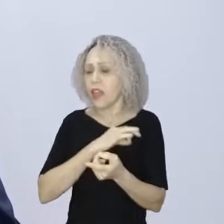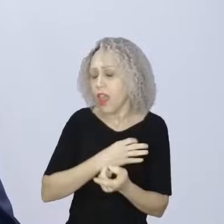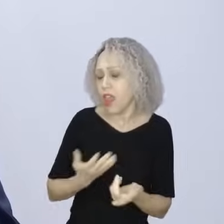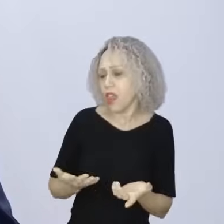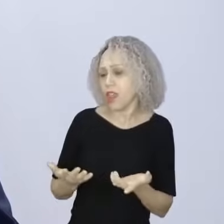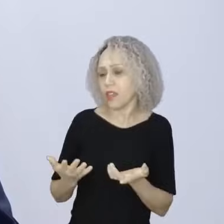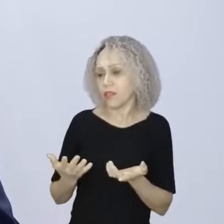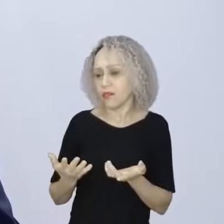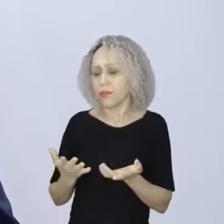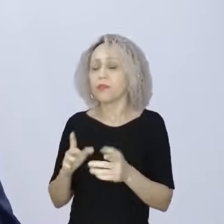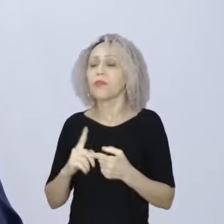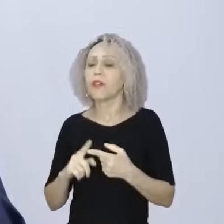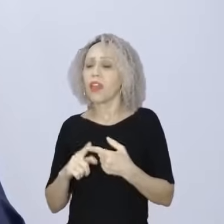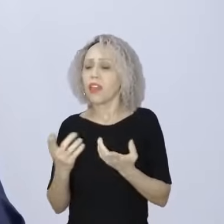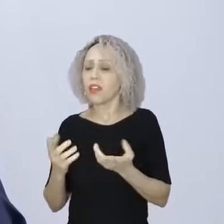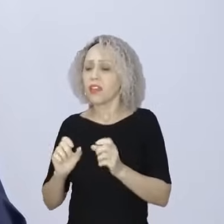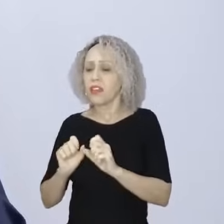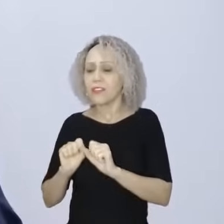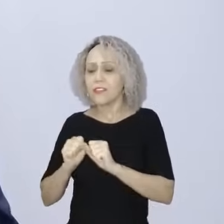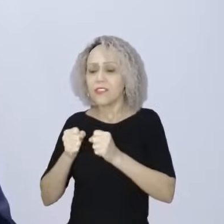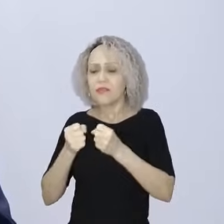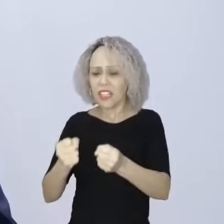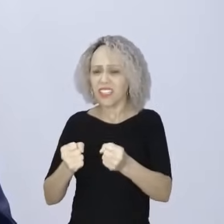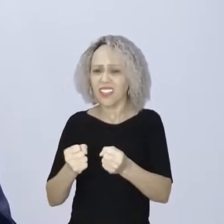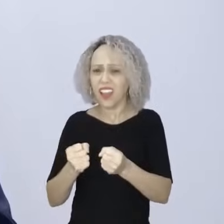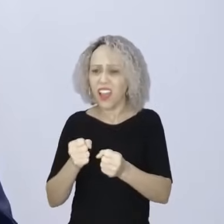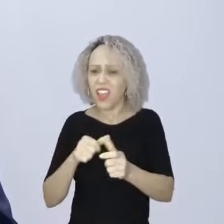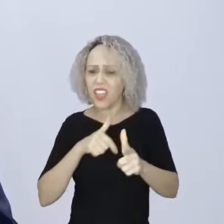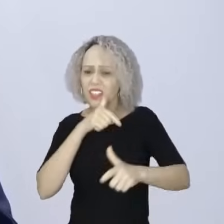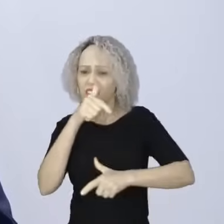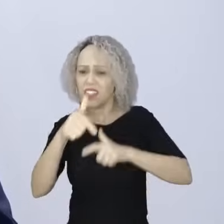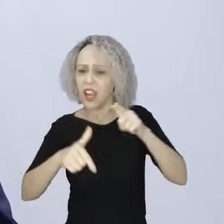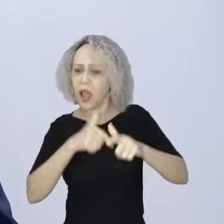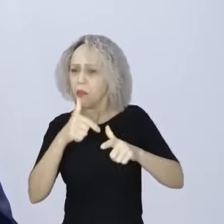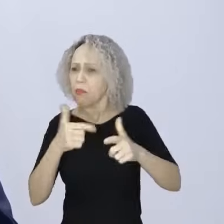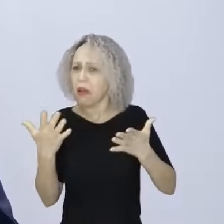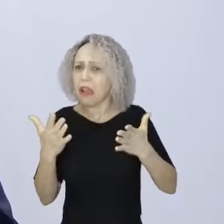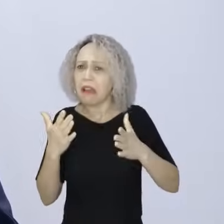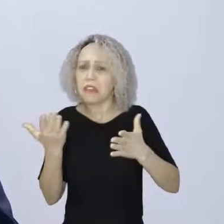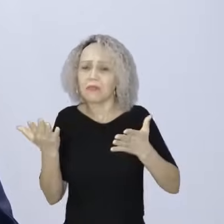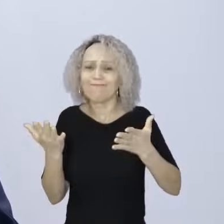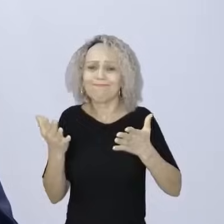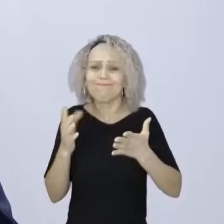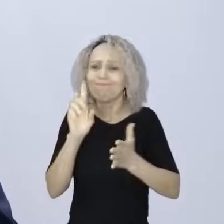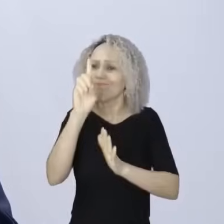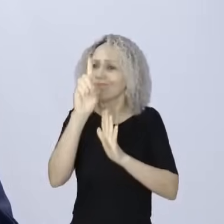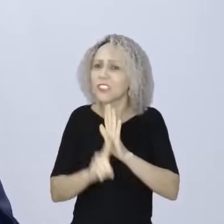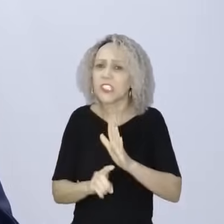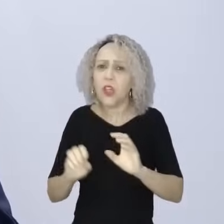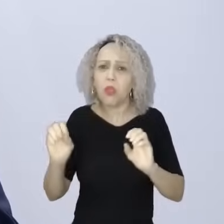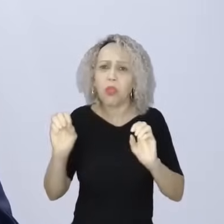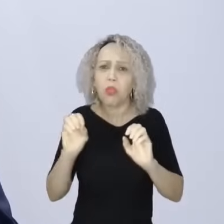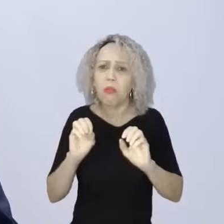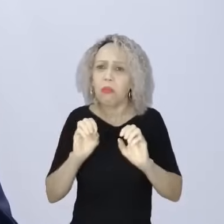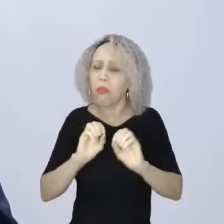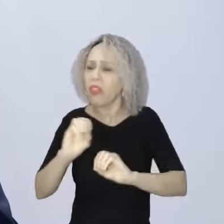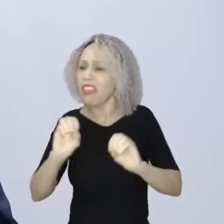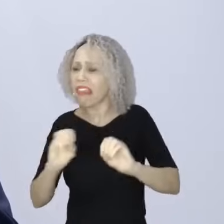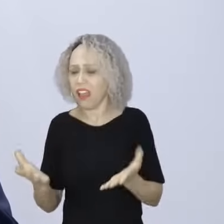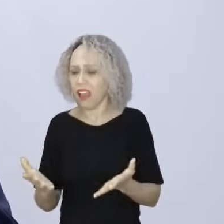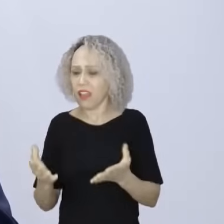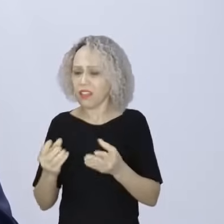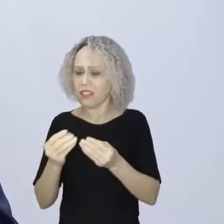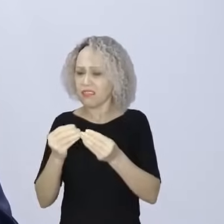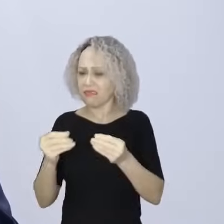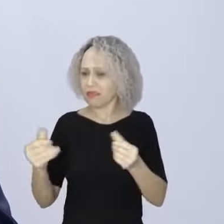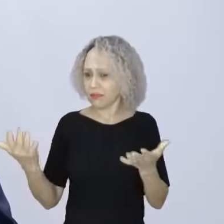da precarização desse novo mundo do trabalho que se apresenta no mundo e se apresenta no Brasil. O Ministério do